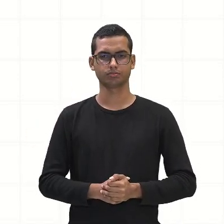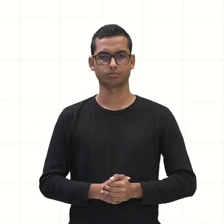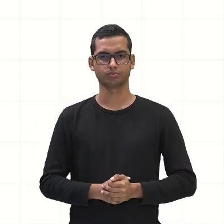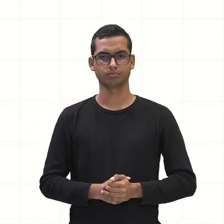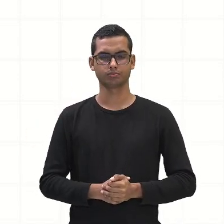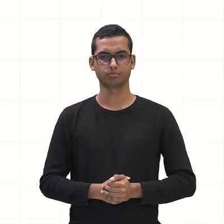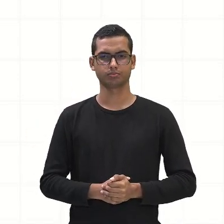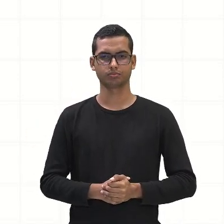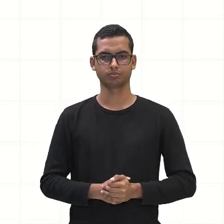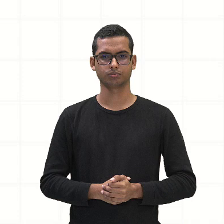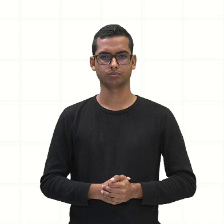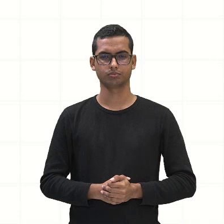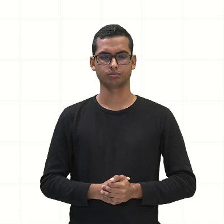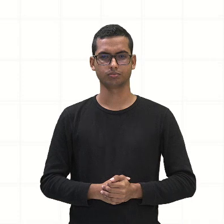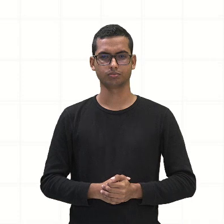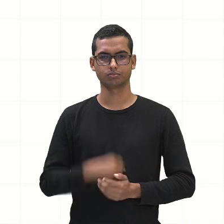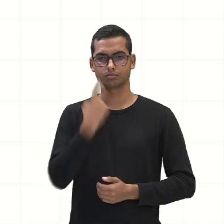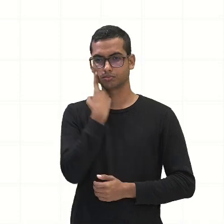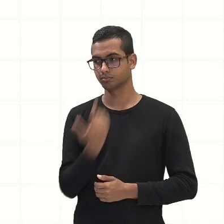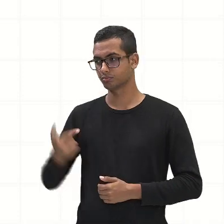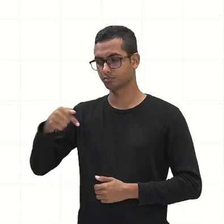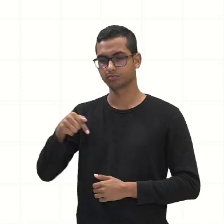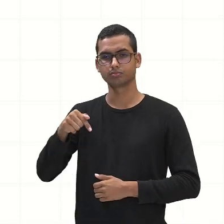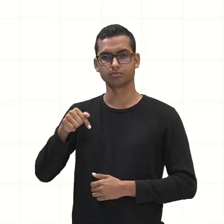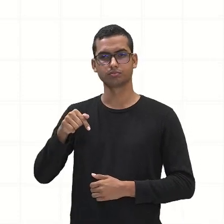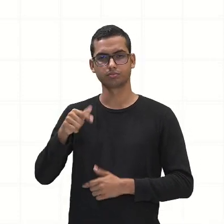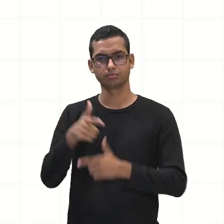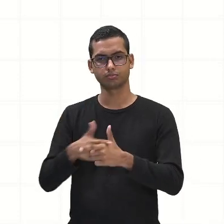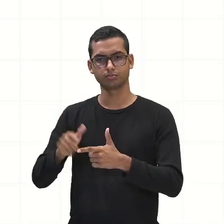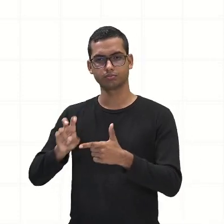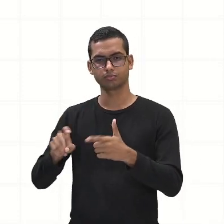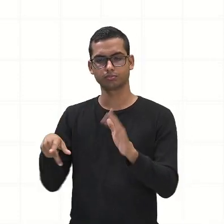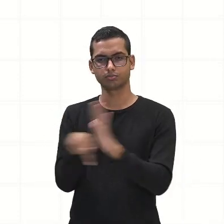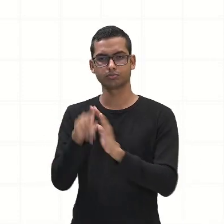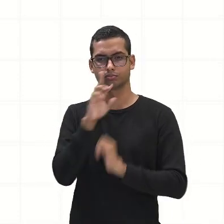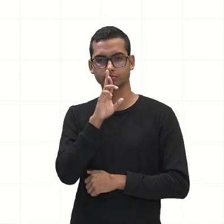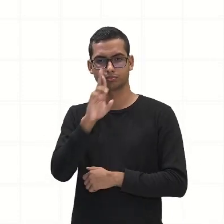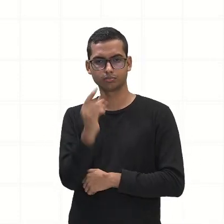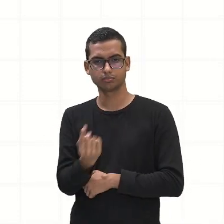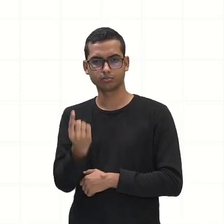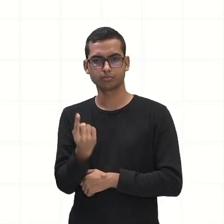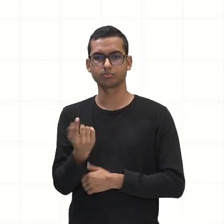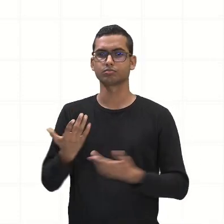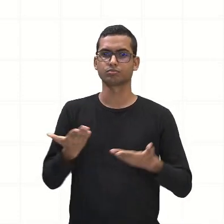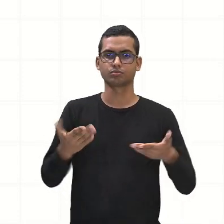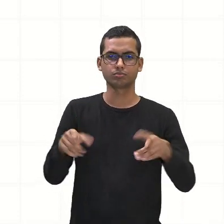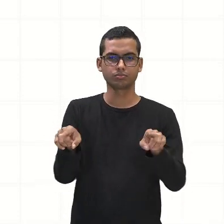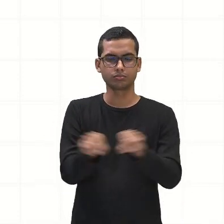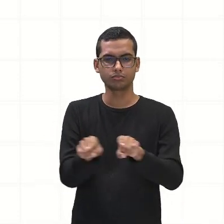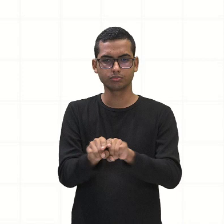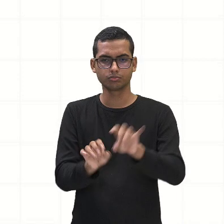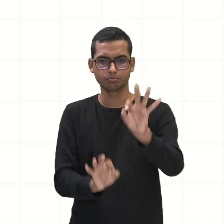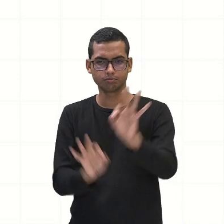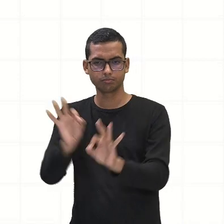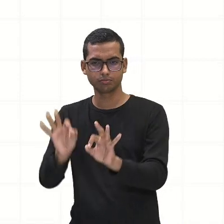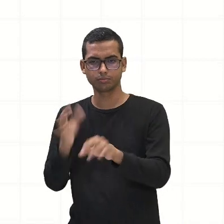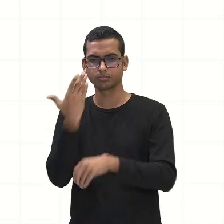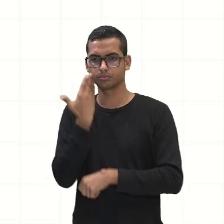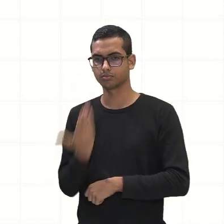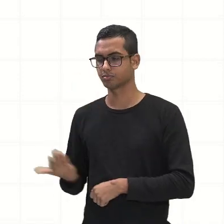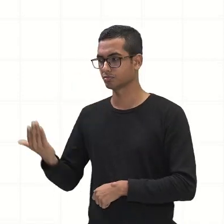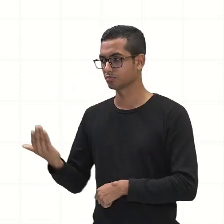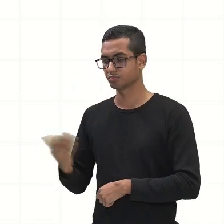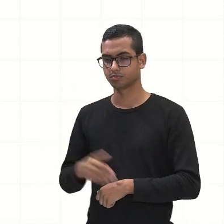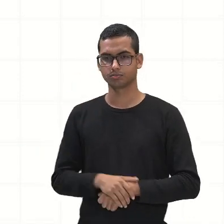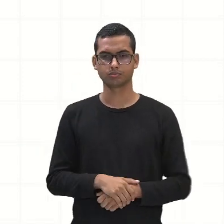5. 7 menos 5, 2. Baixo 5. E 25 dividido por 5, 15. Então,